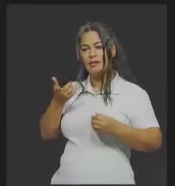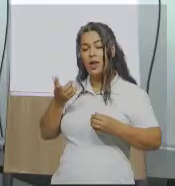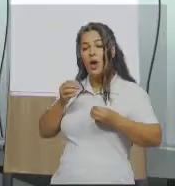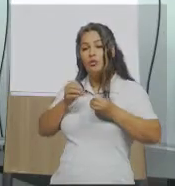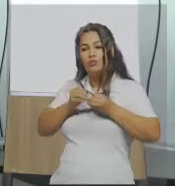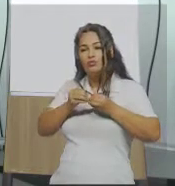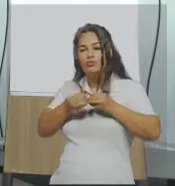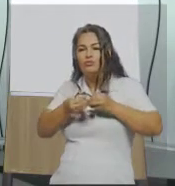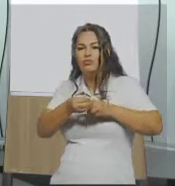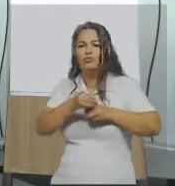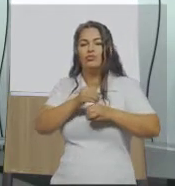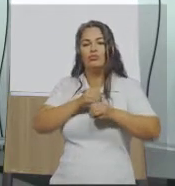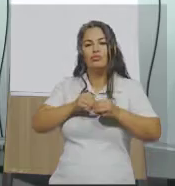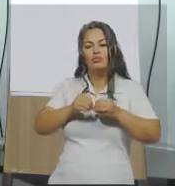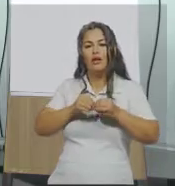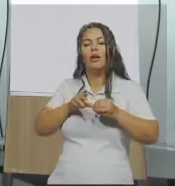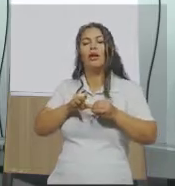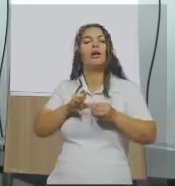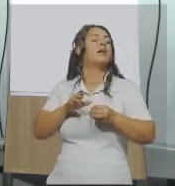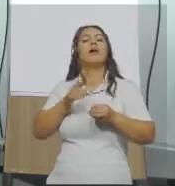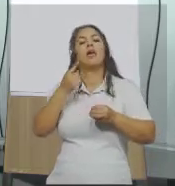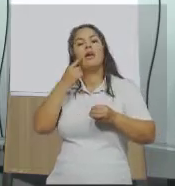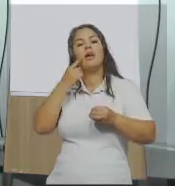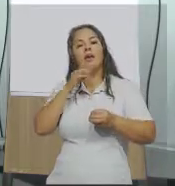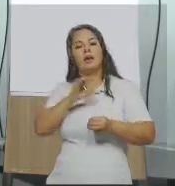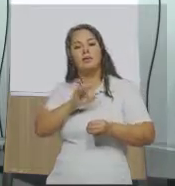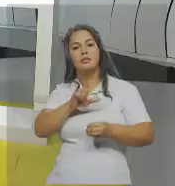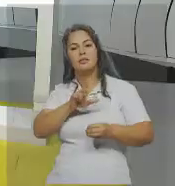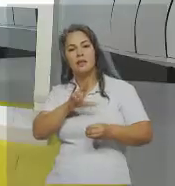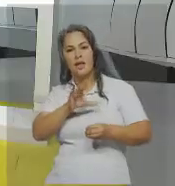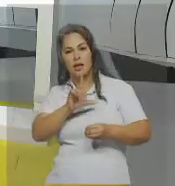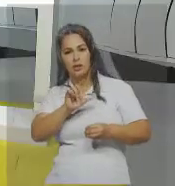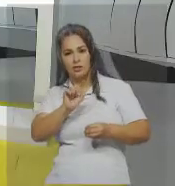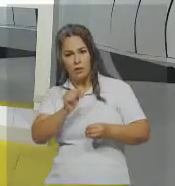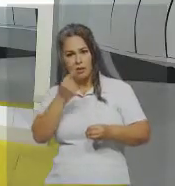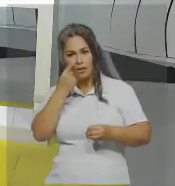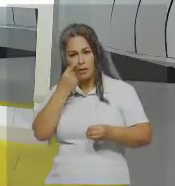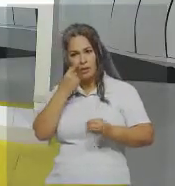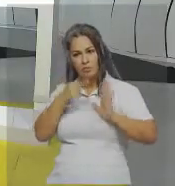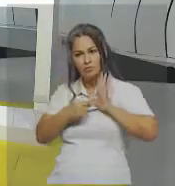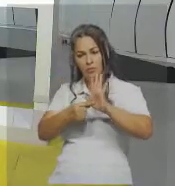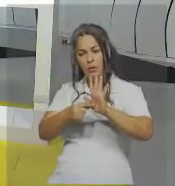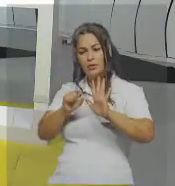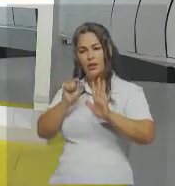hormônio. Isso eu queria mostrar para você aqui ó, no flip chart. Vamos lá.